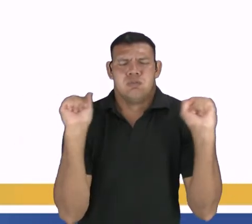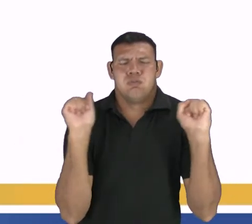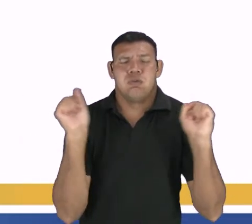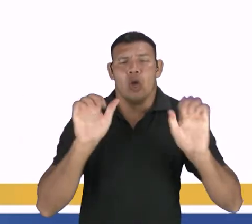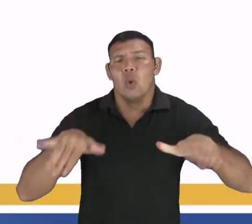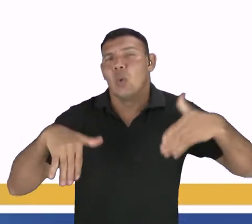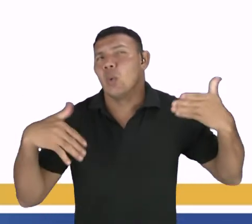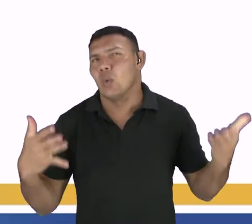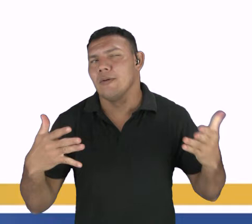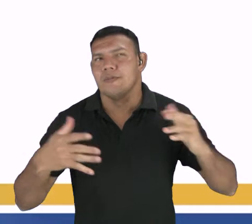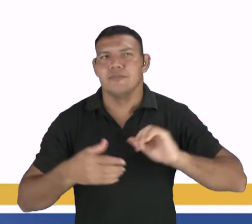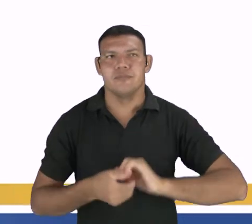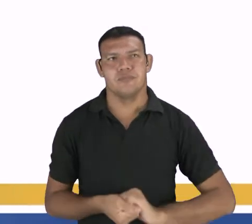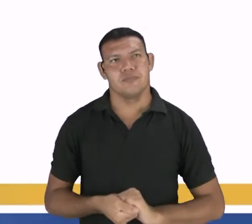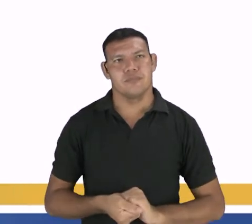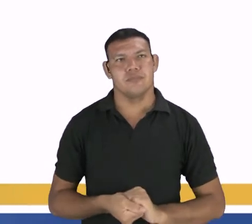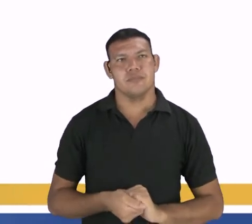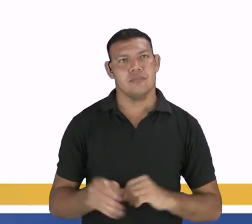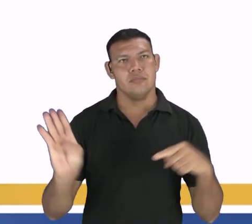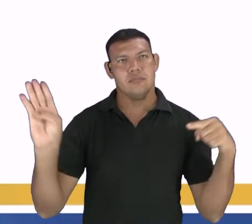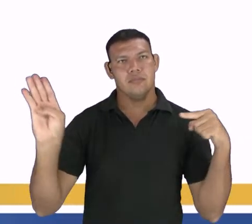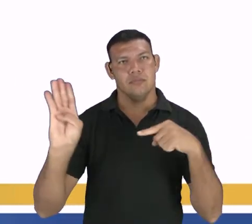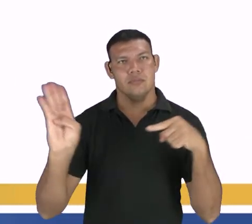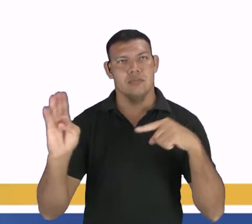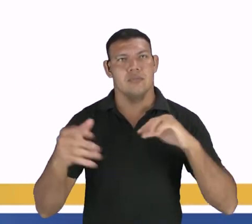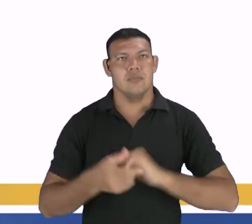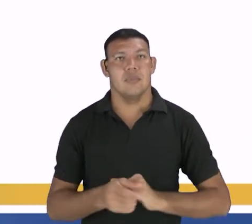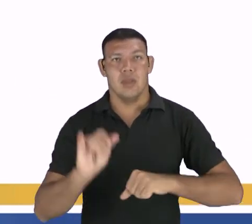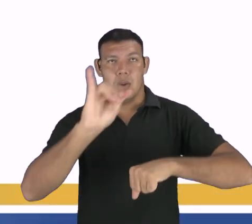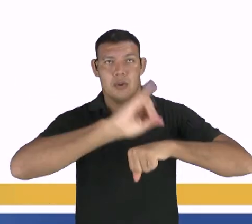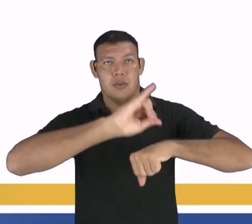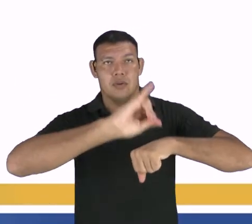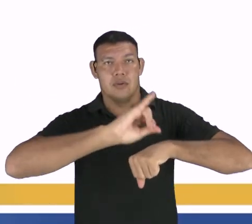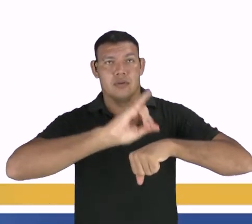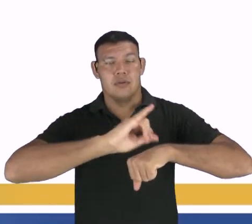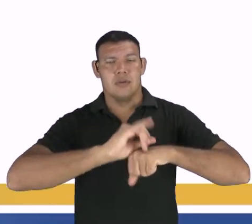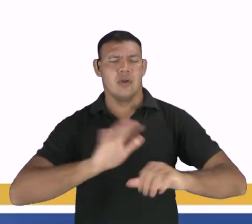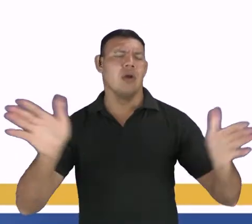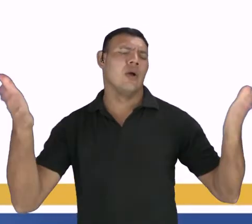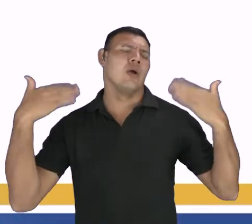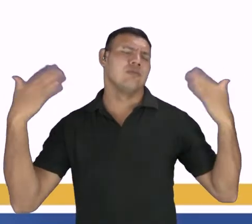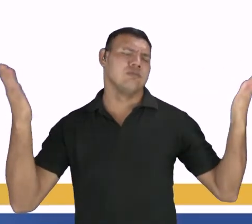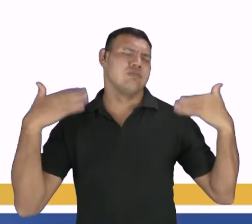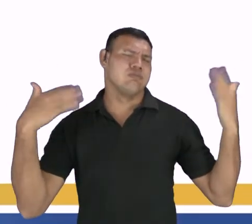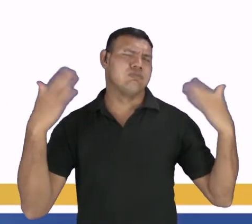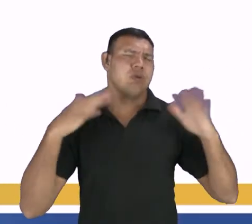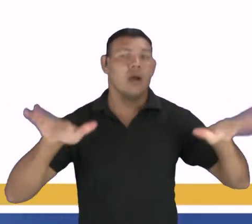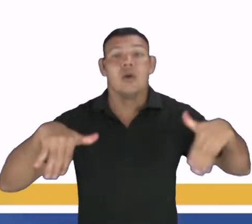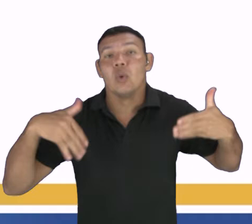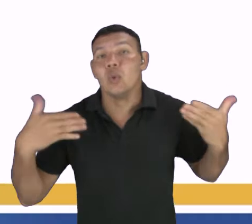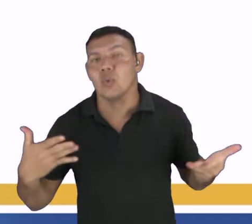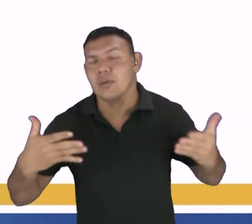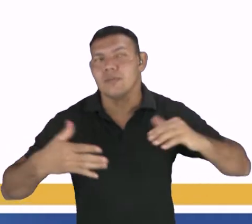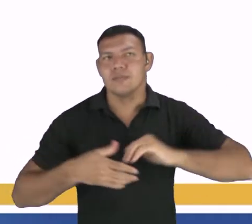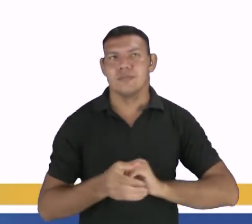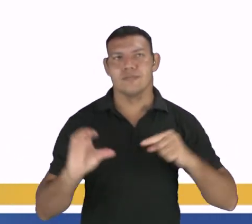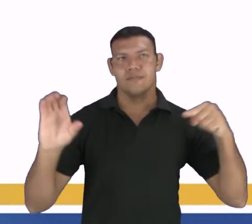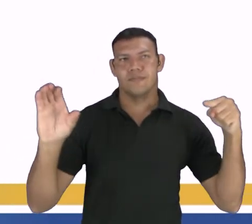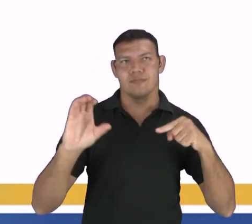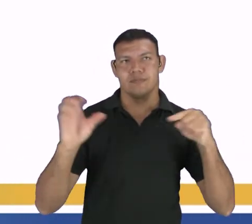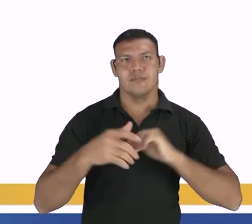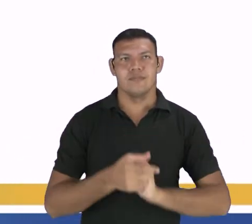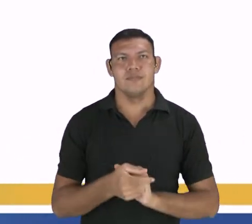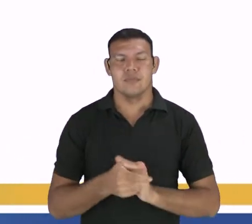das cidades observadas. Letra B, em qual capital fez mais calor? Letra